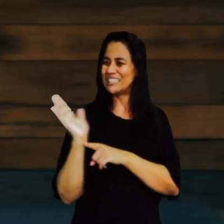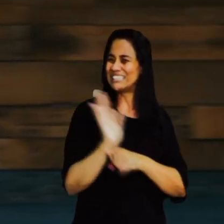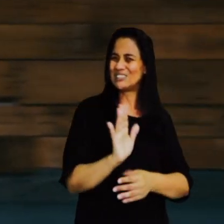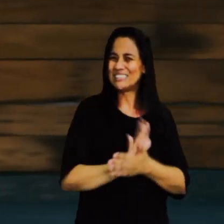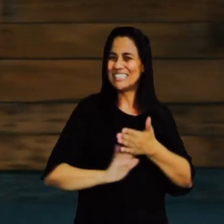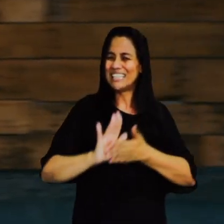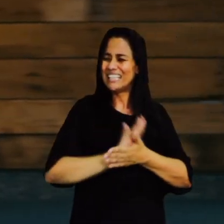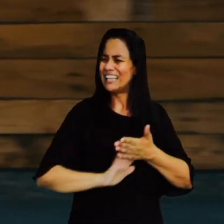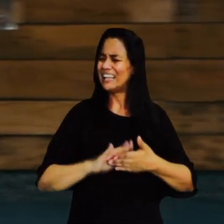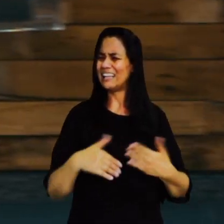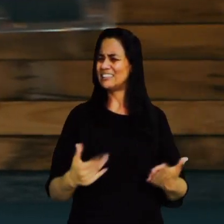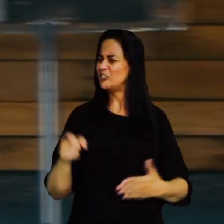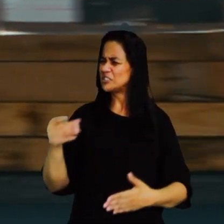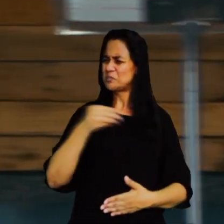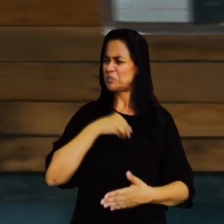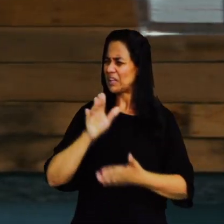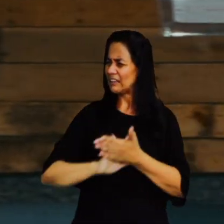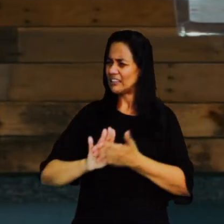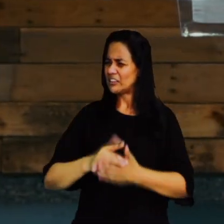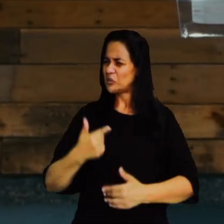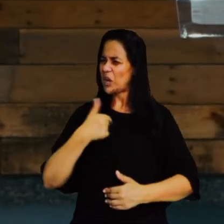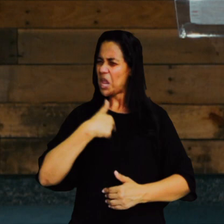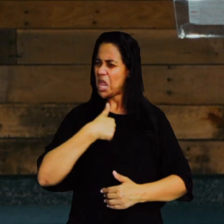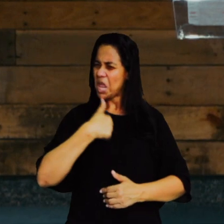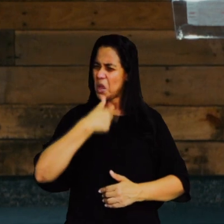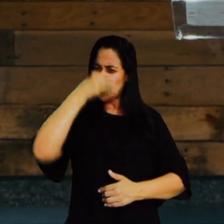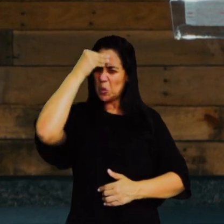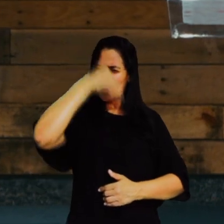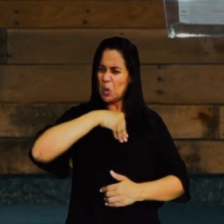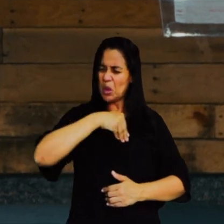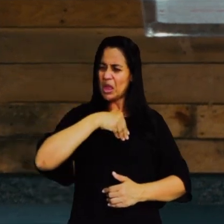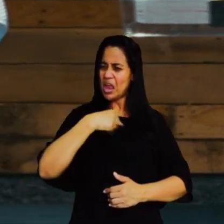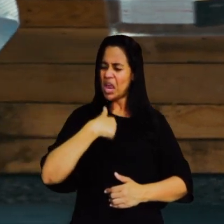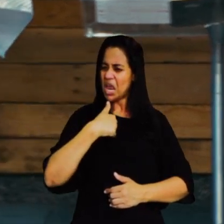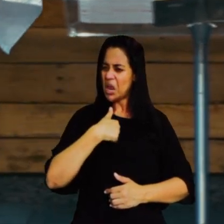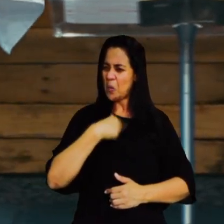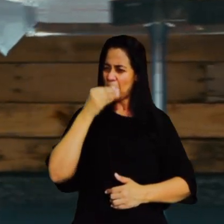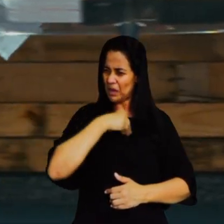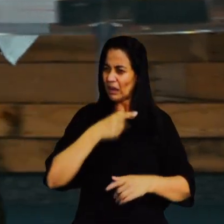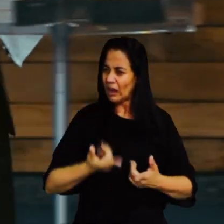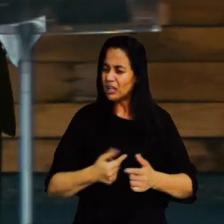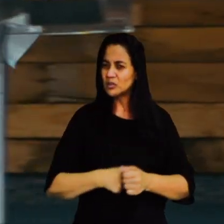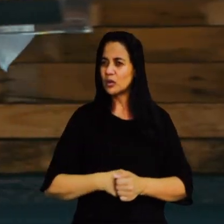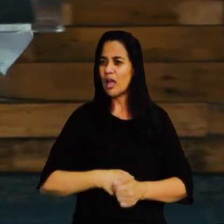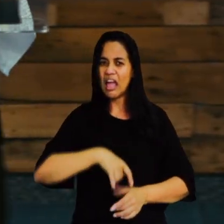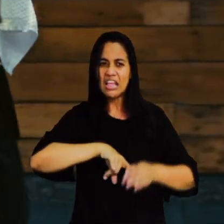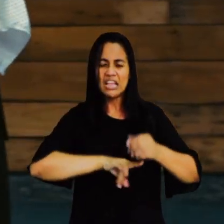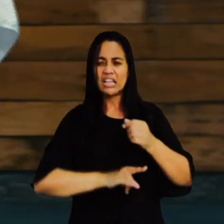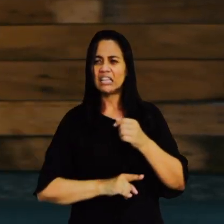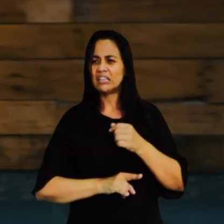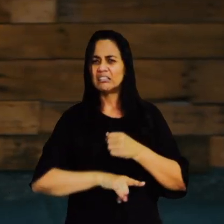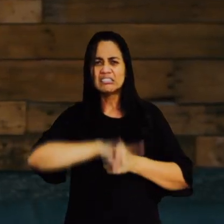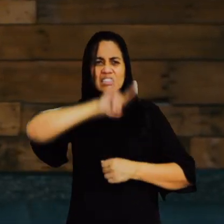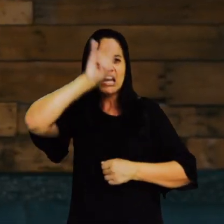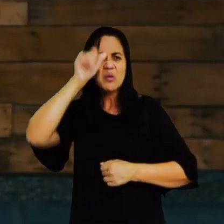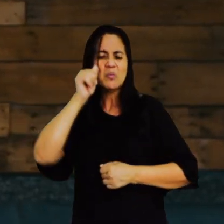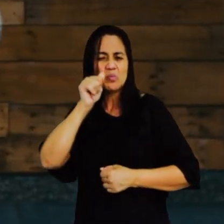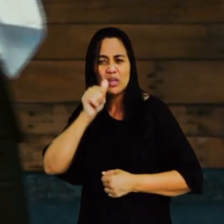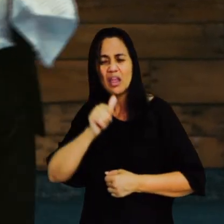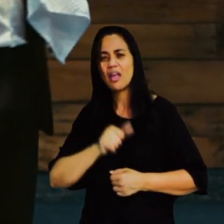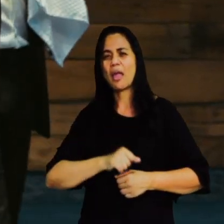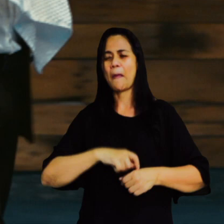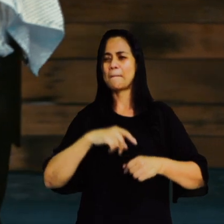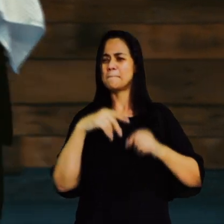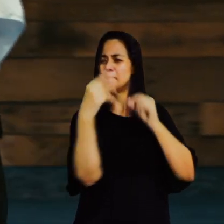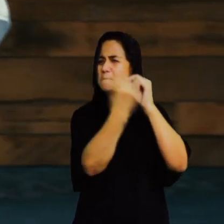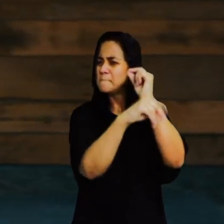desistir, eu estou no pecado. Traiu a mulher, bateu na esposa, espancou alguém. Então eu